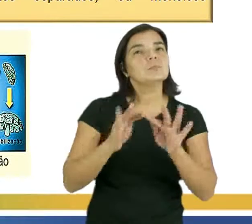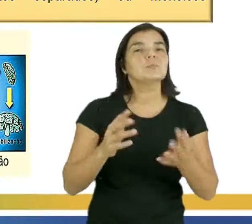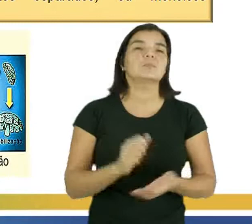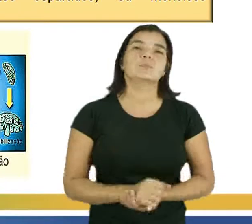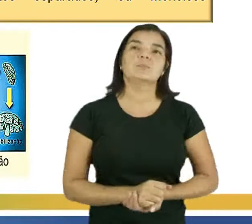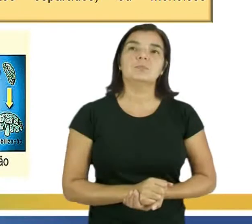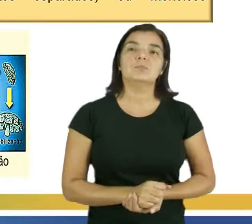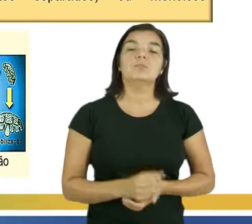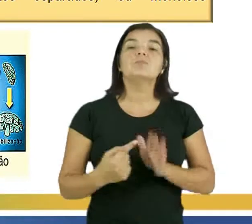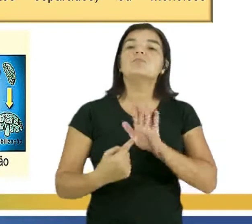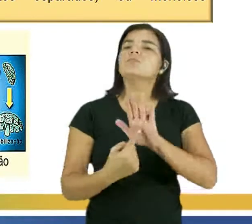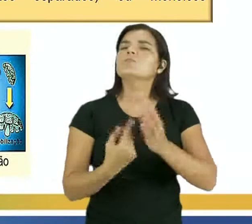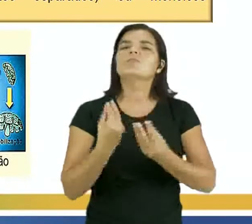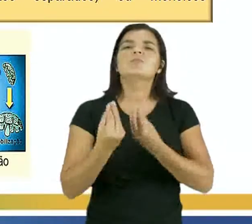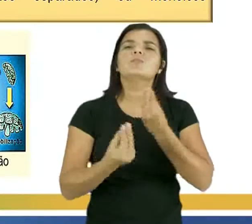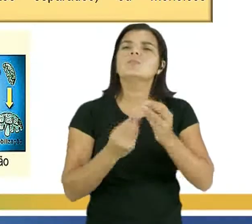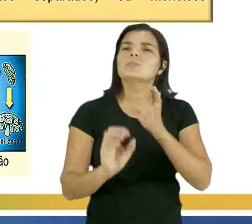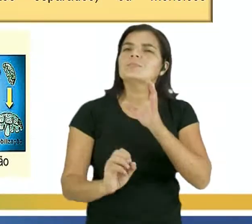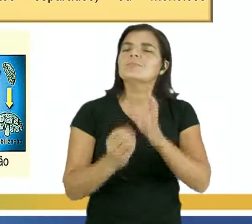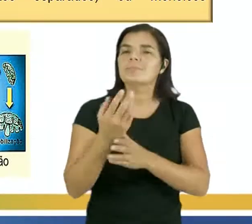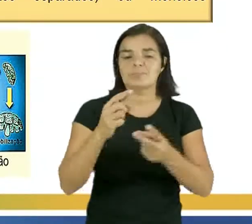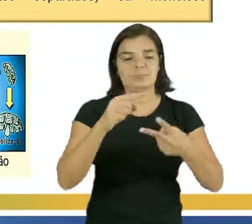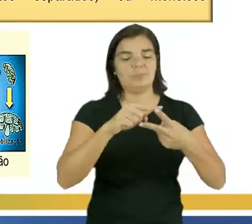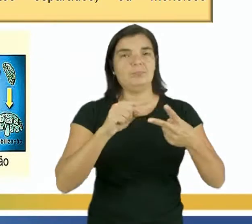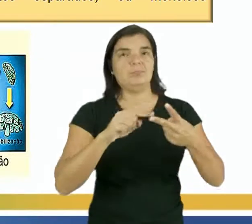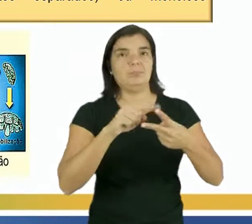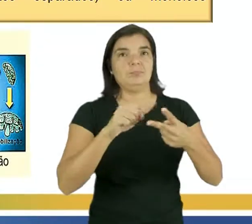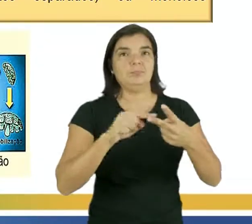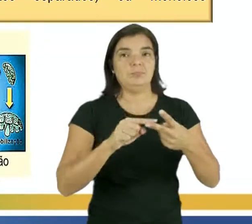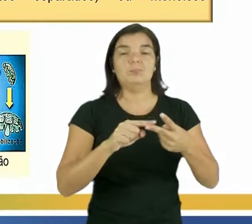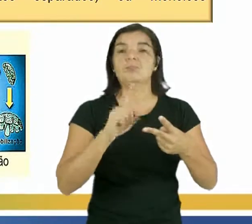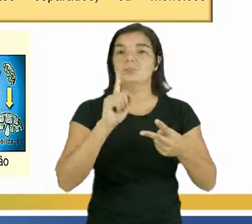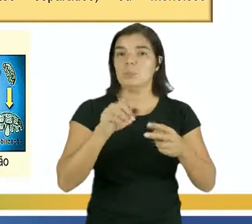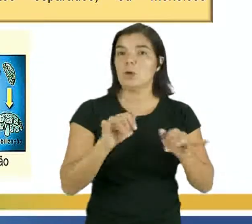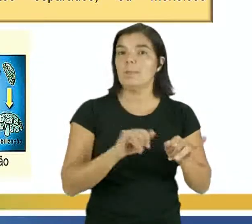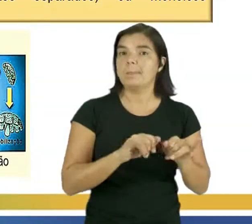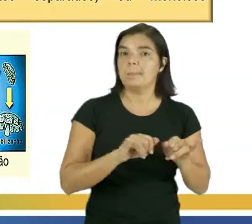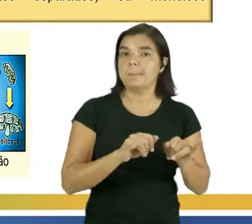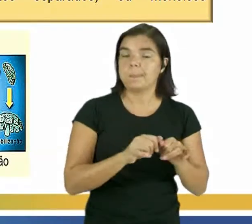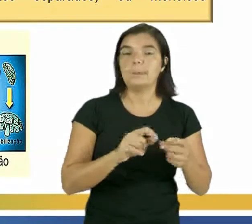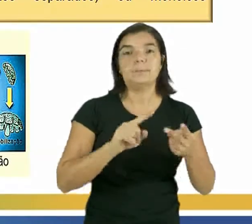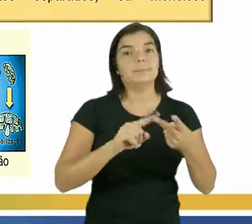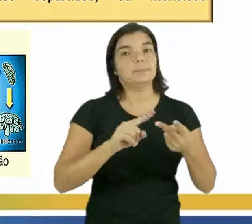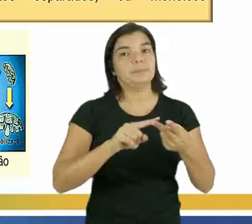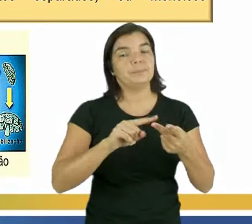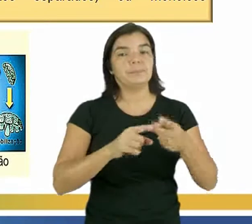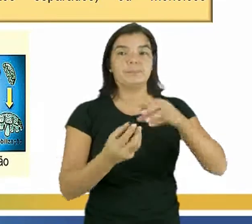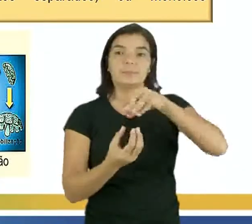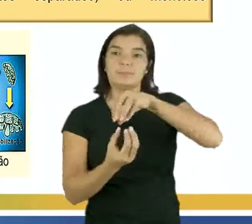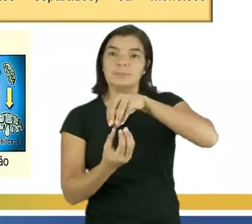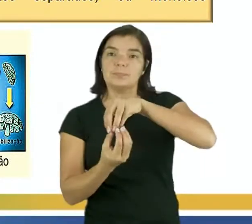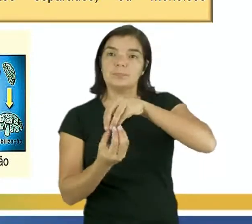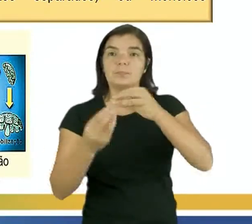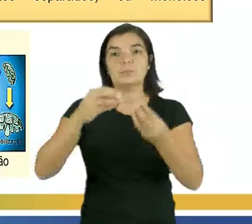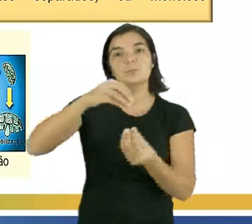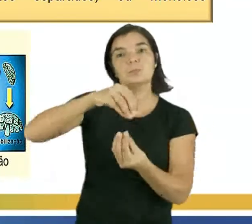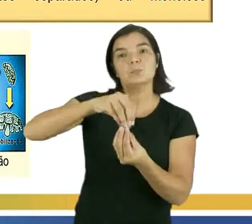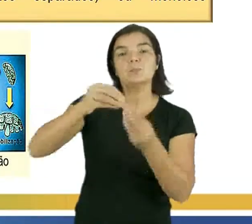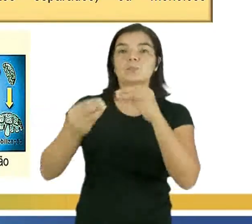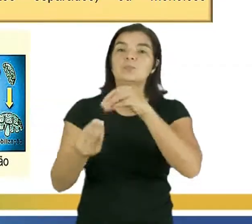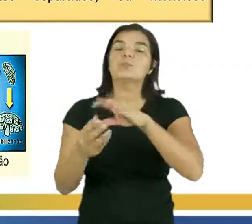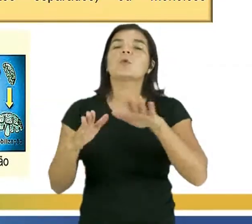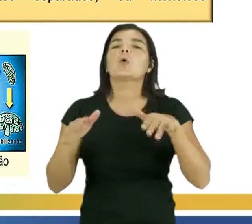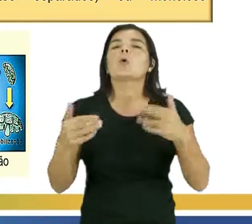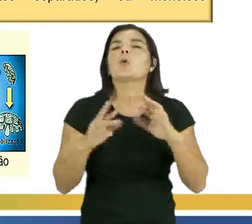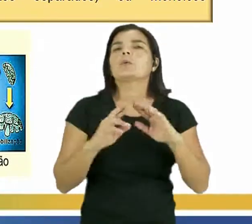E a reprodução deles também pode ser de duas formas, ou é a reprodução assexuada ou é a reprodução sexuada. Qual que